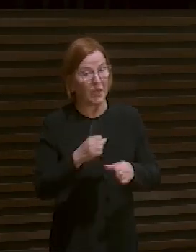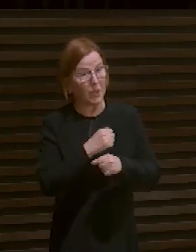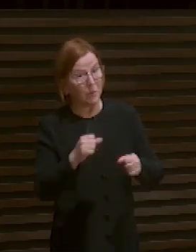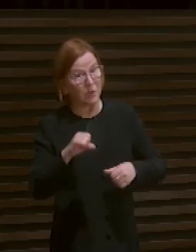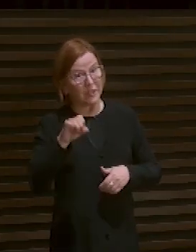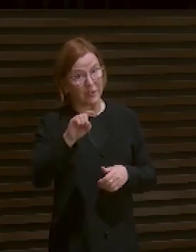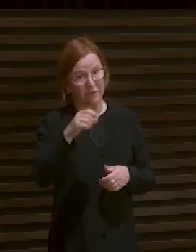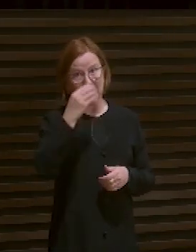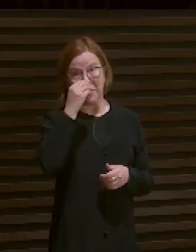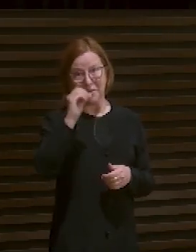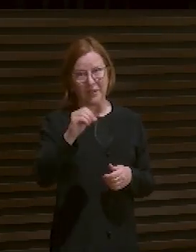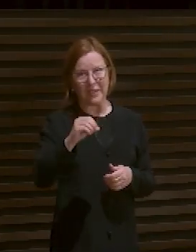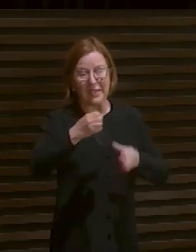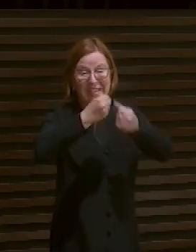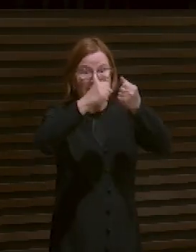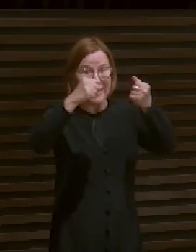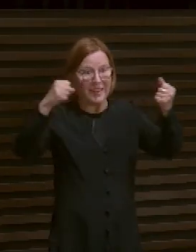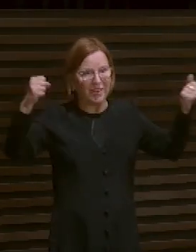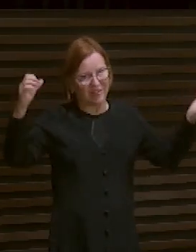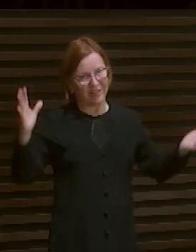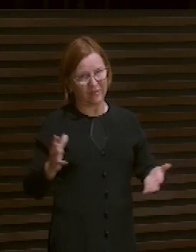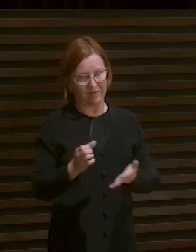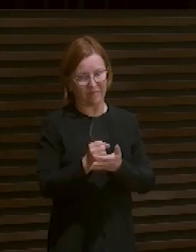negligenciar esta tão grande salvação.